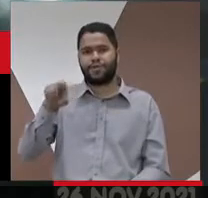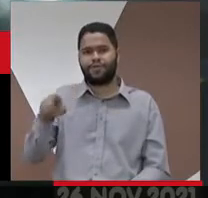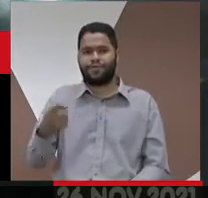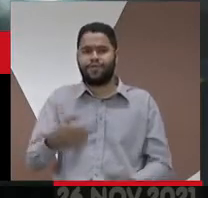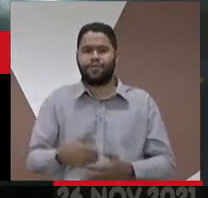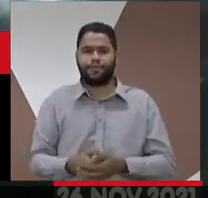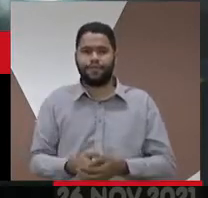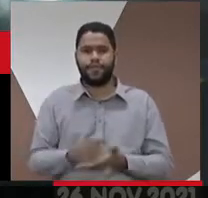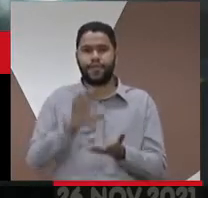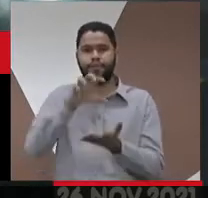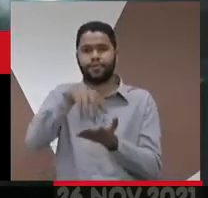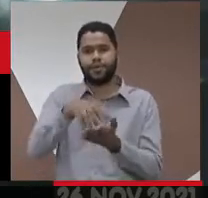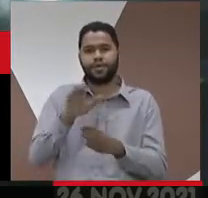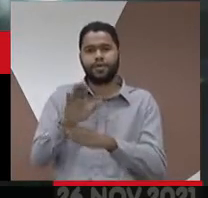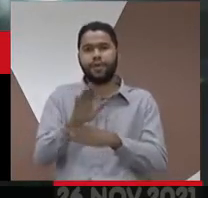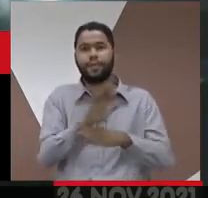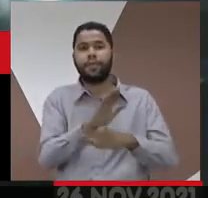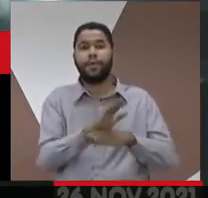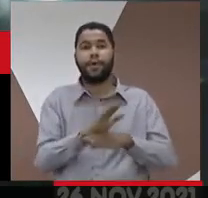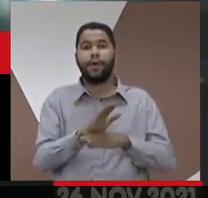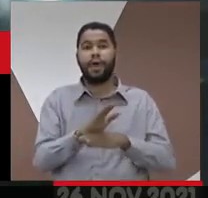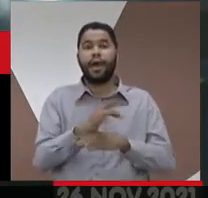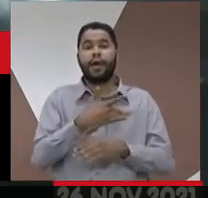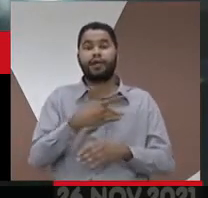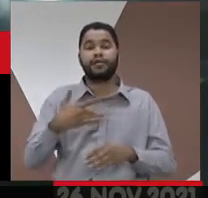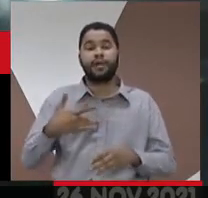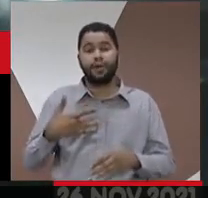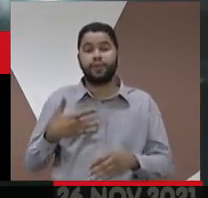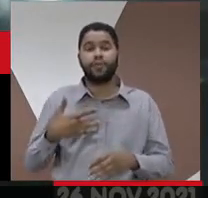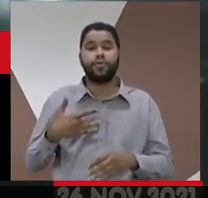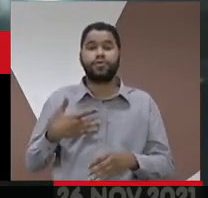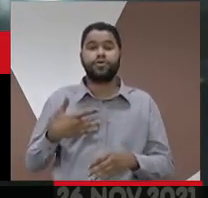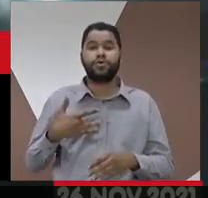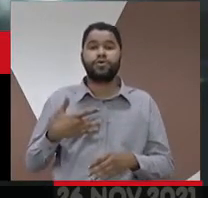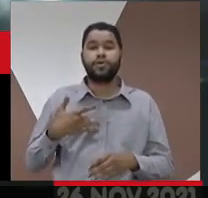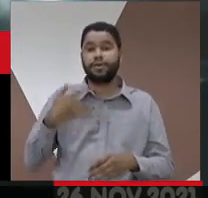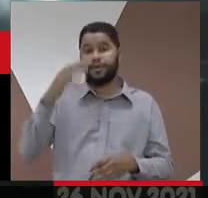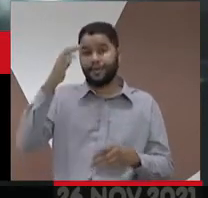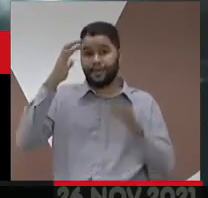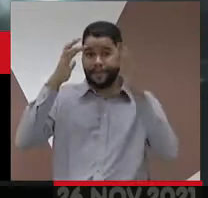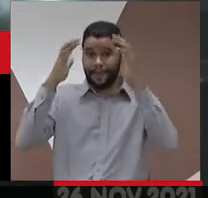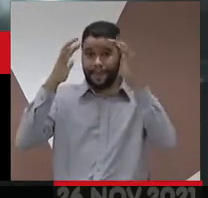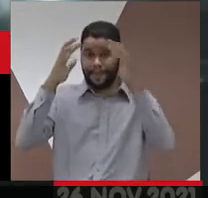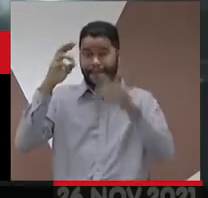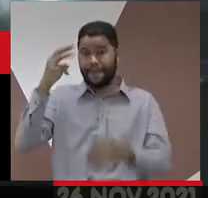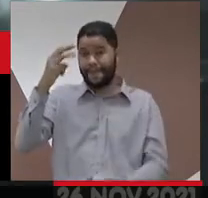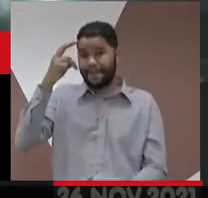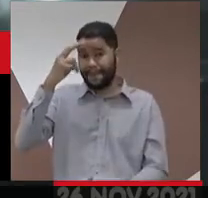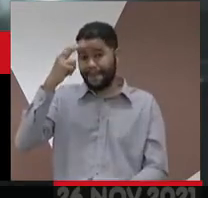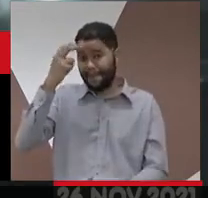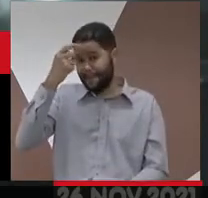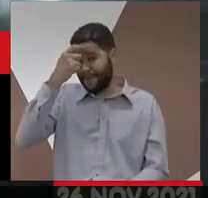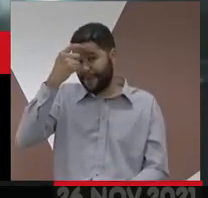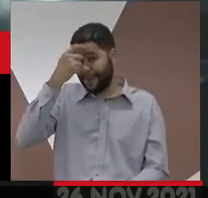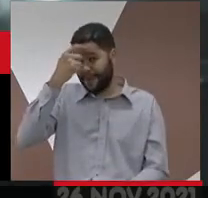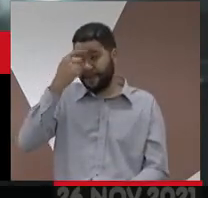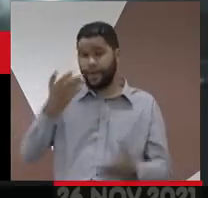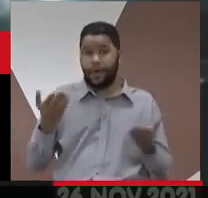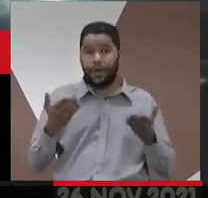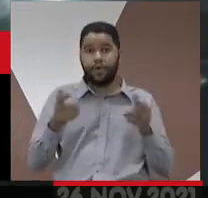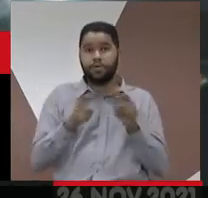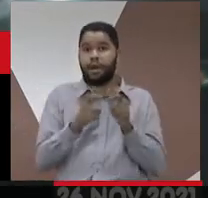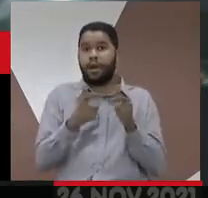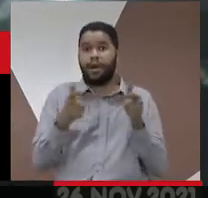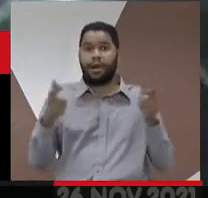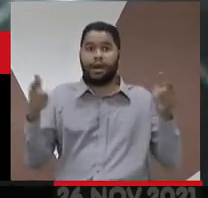O Centro de Apoio à Saúde Mental, nós tínhamos 230 pessoas, hoje nós temos 2 mil. É só para você saber o que, que Brumadinho está